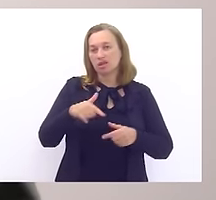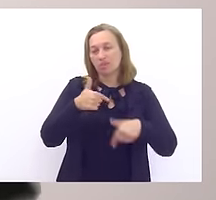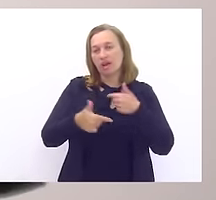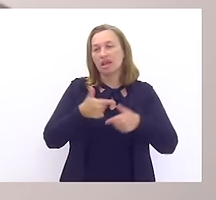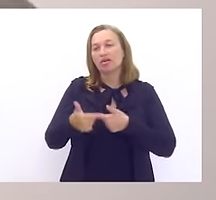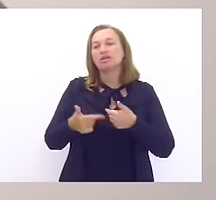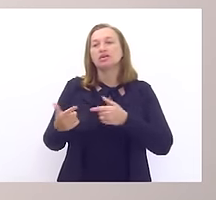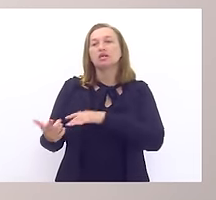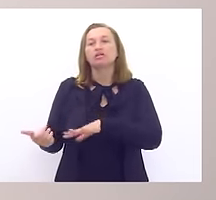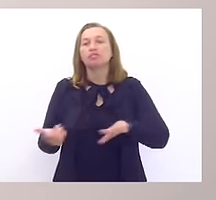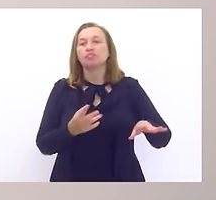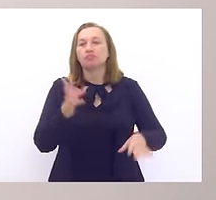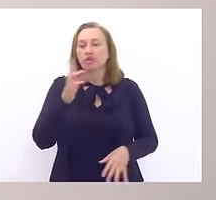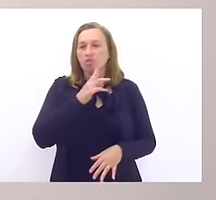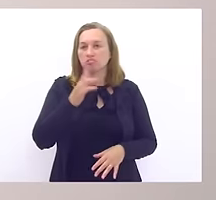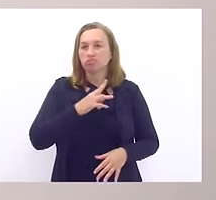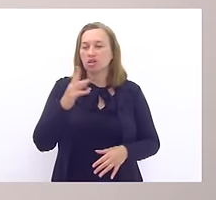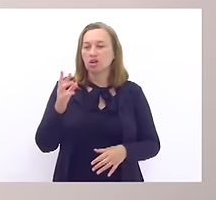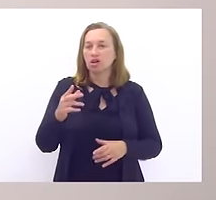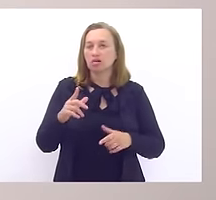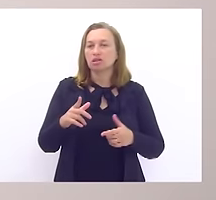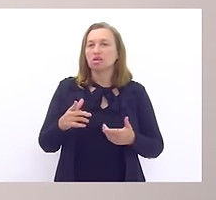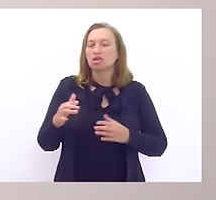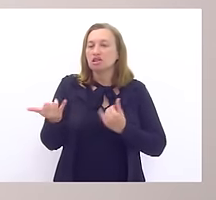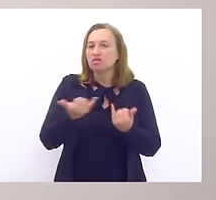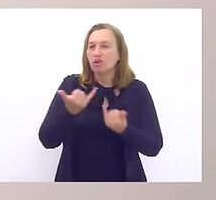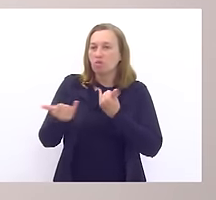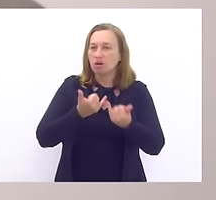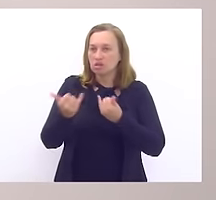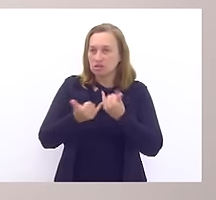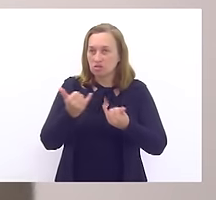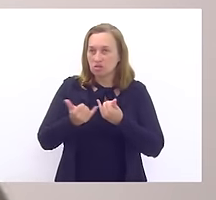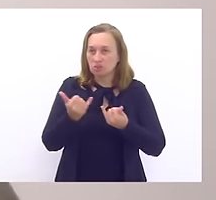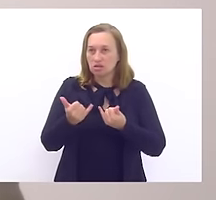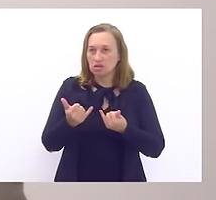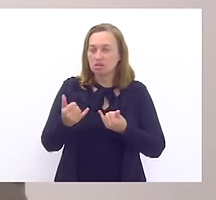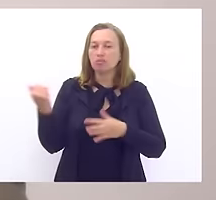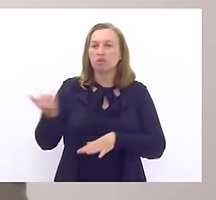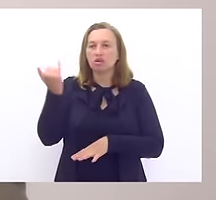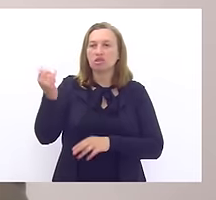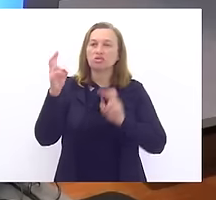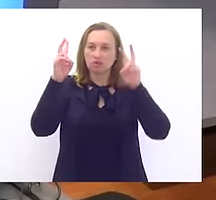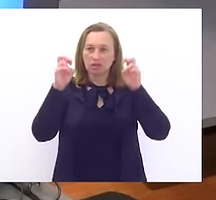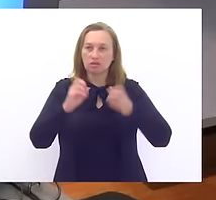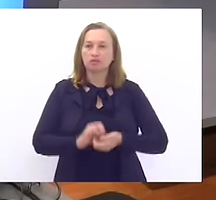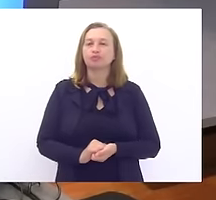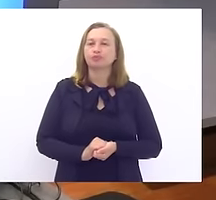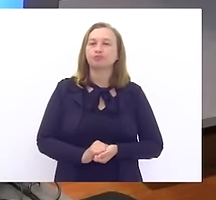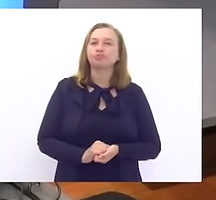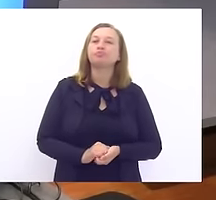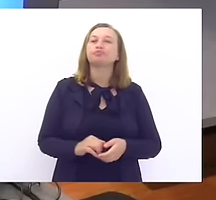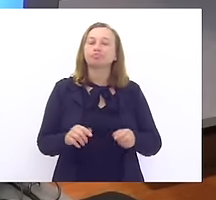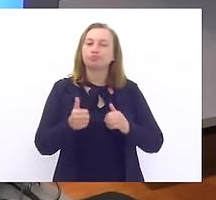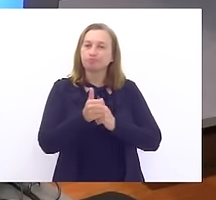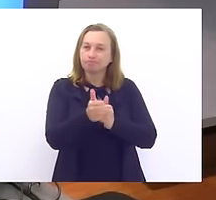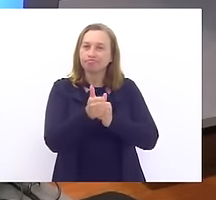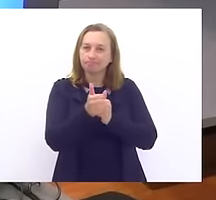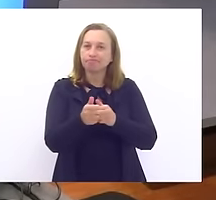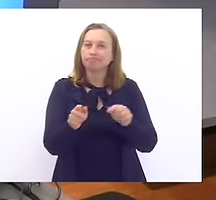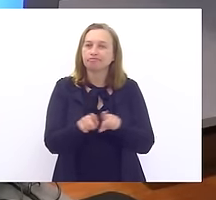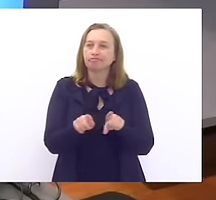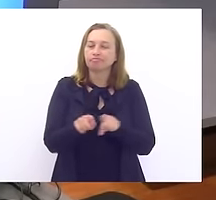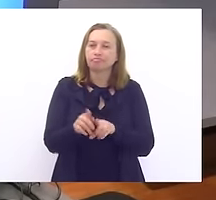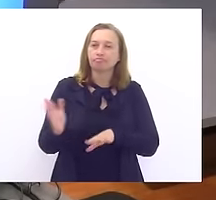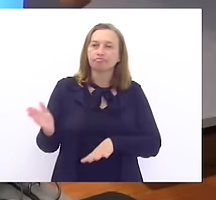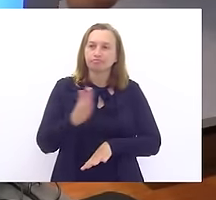com pressa me responder hoje mas que me trouxesse dados contundentes quanto a isso não isso a gente também acompanhou é